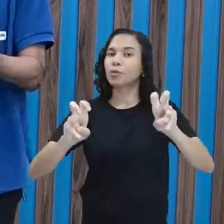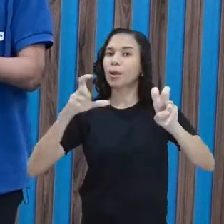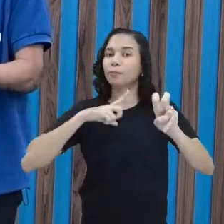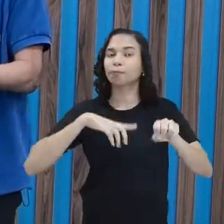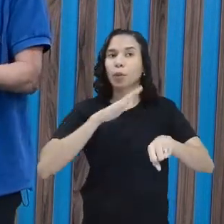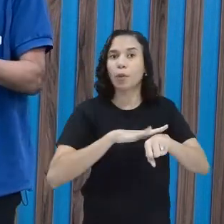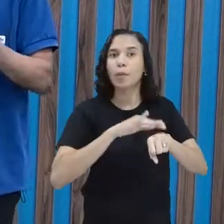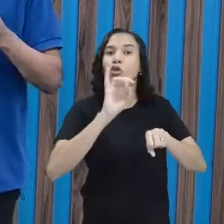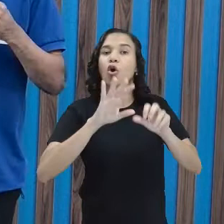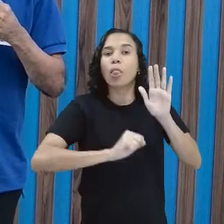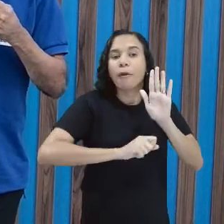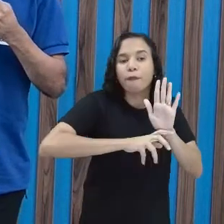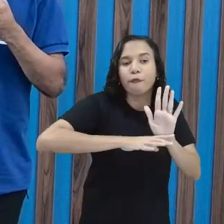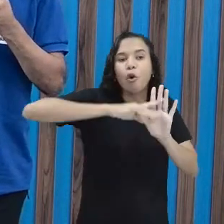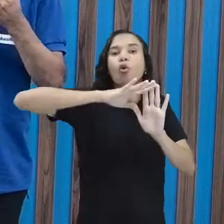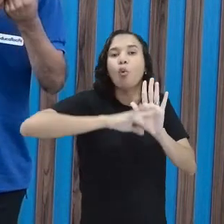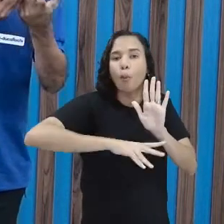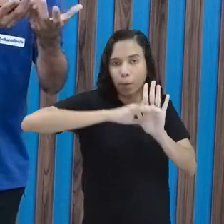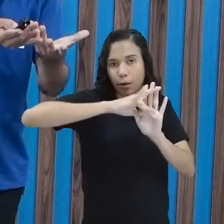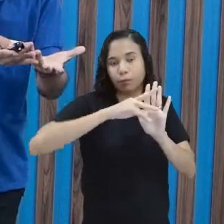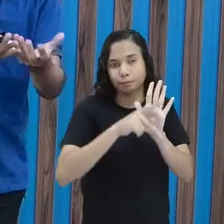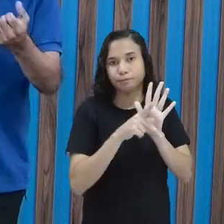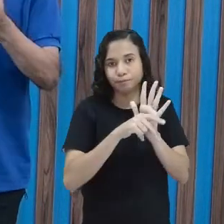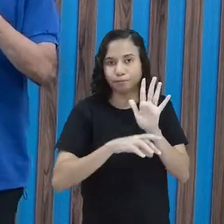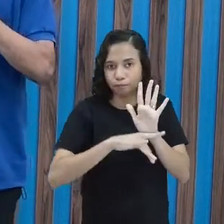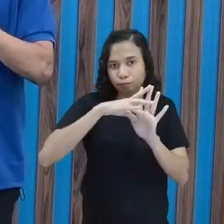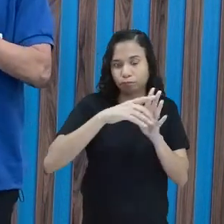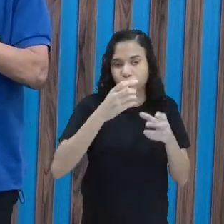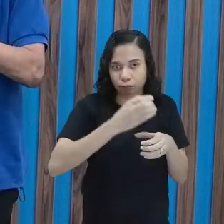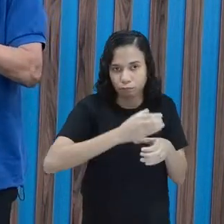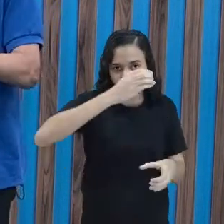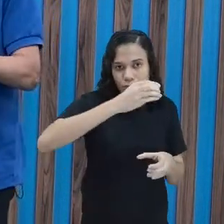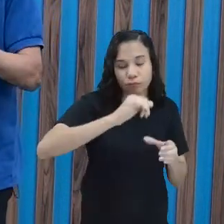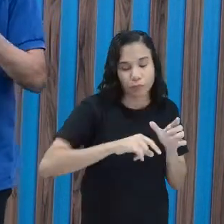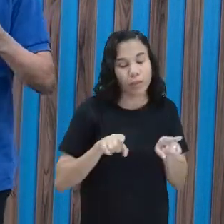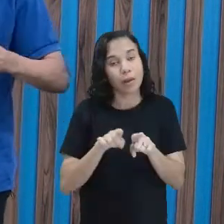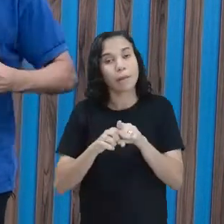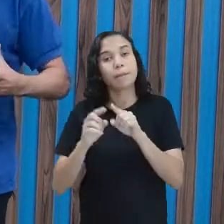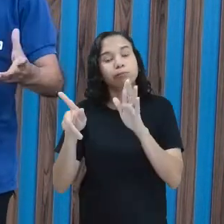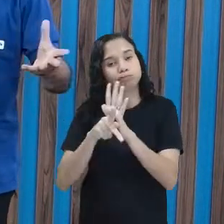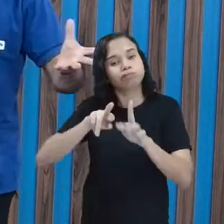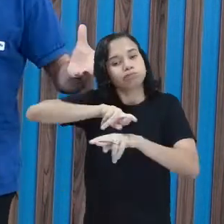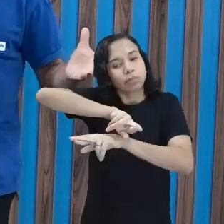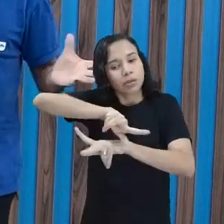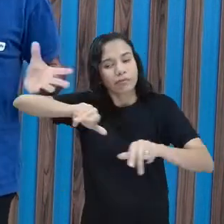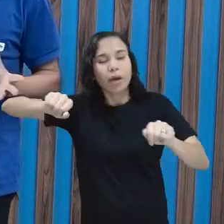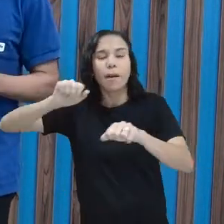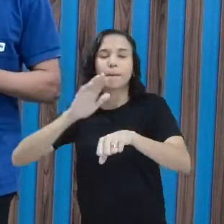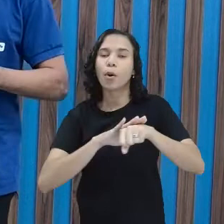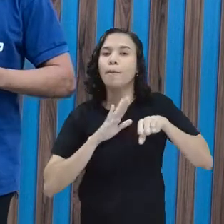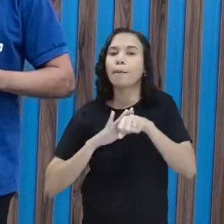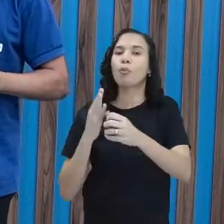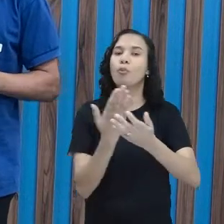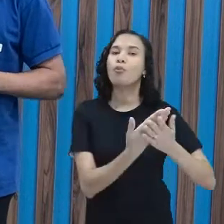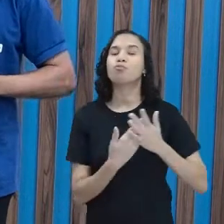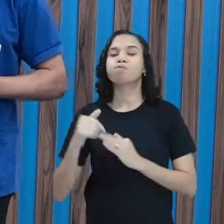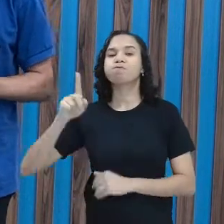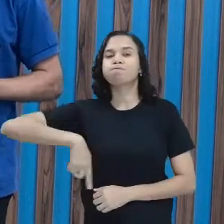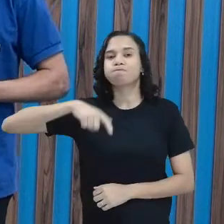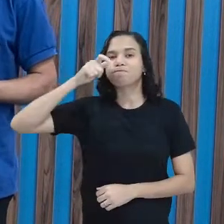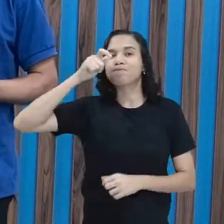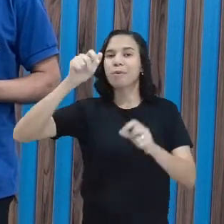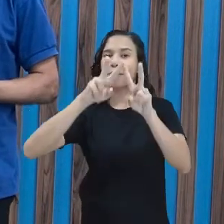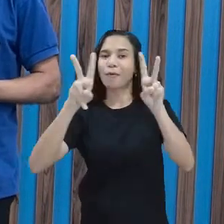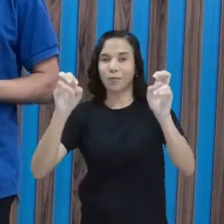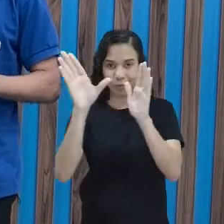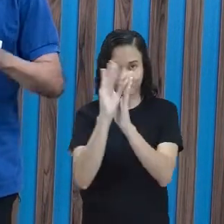de volume, vai ter um volume do cilindro, um momento do volume do prisma. A gente vai ter vários momentos de aulas aí interessantes a respeito